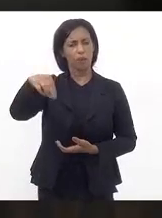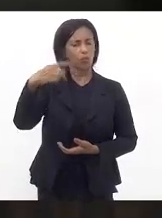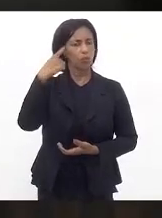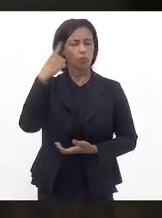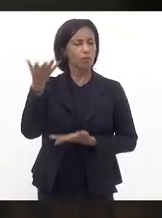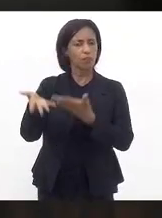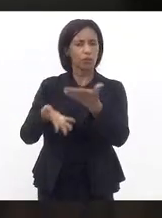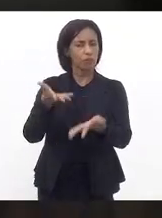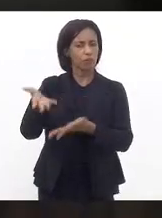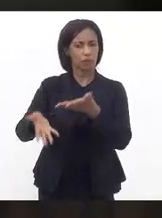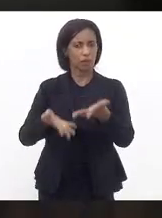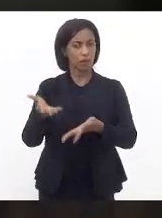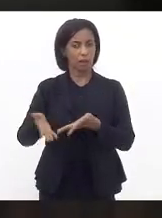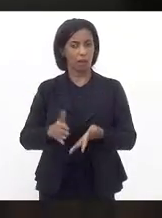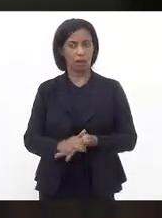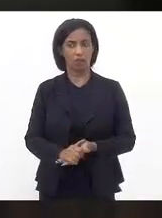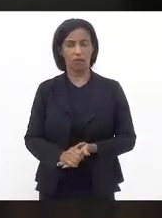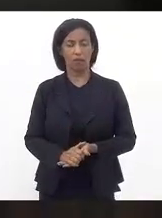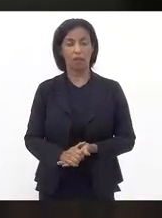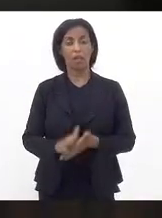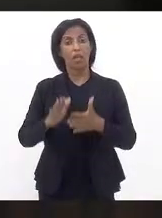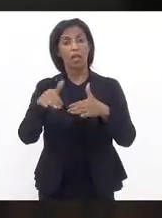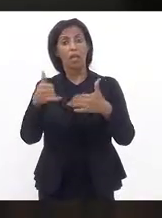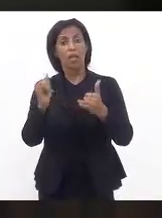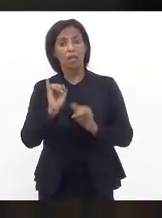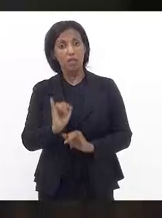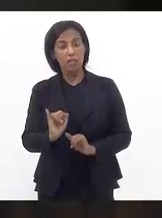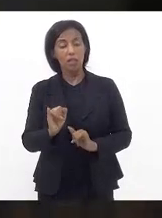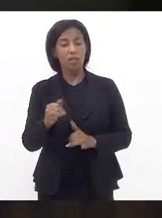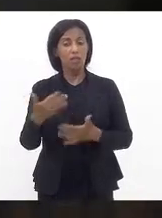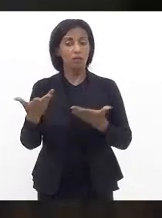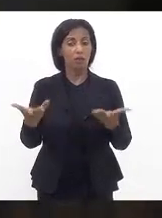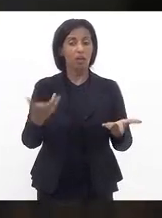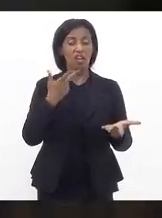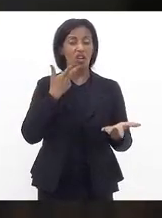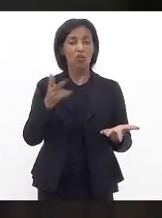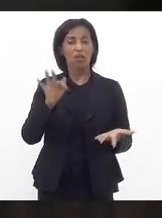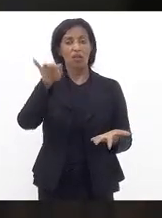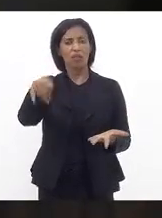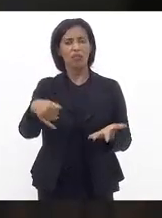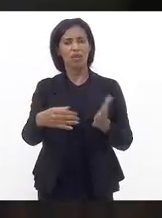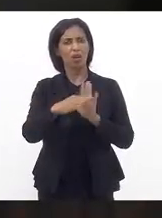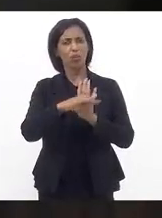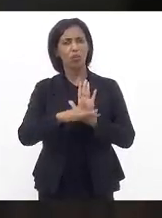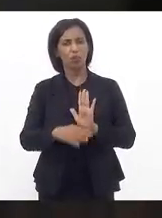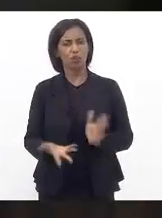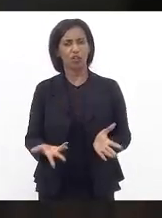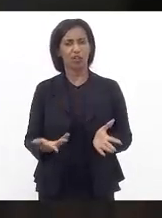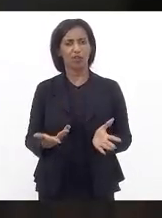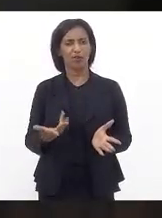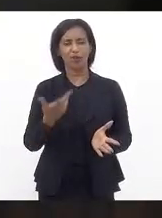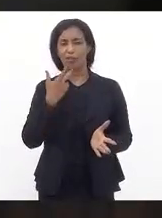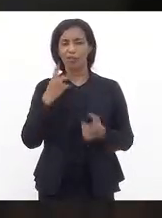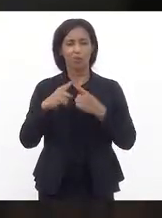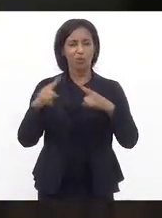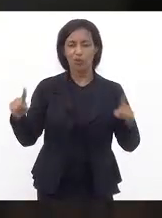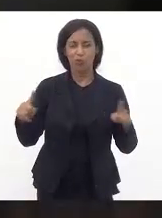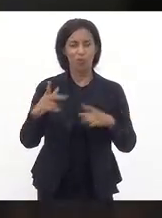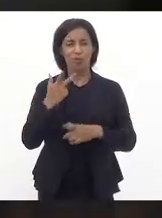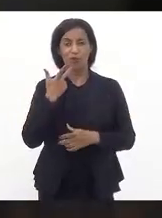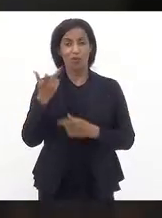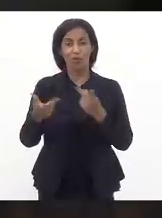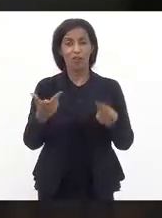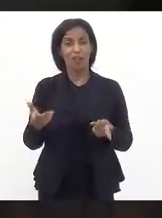sabia do que se tratava Esse é a questão é eu não cantei o final do projeto não chamei discussão não